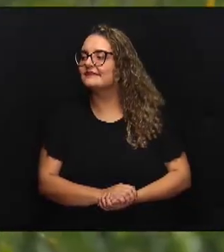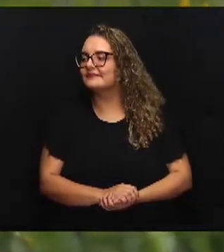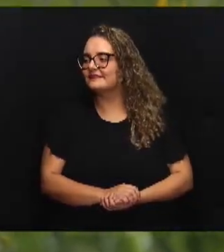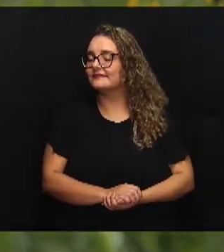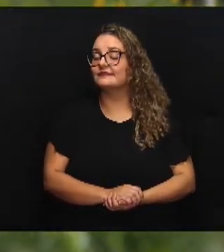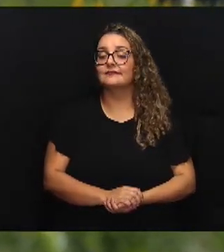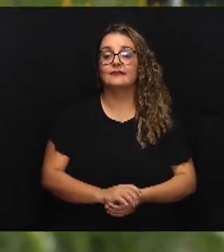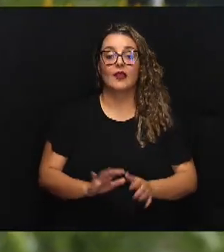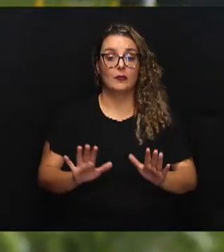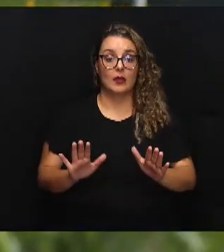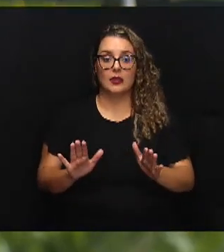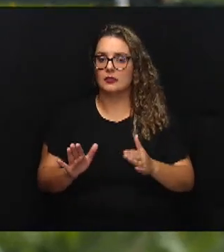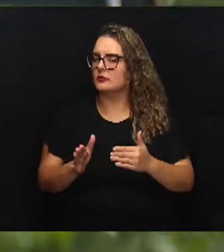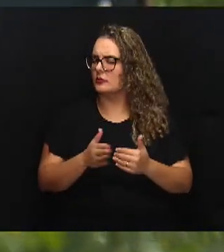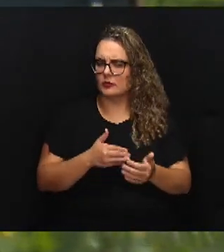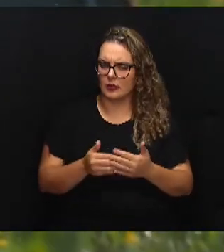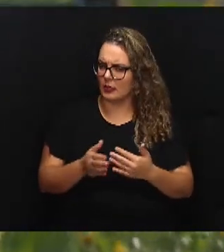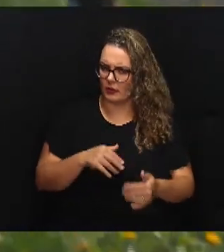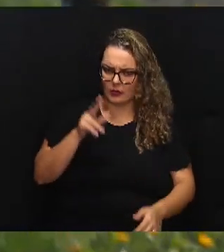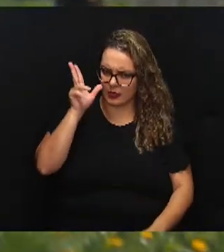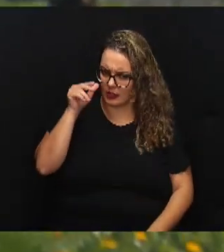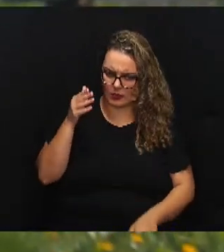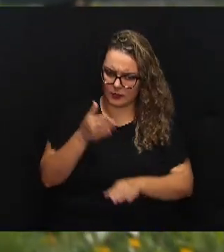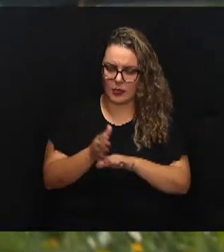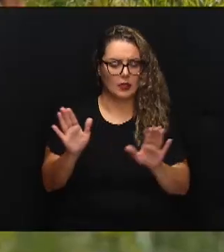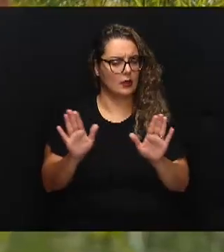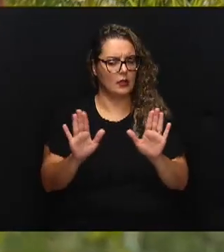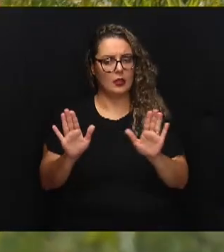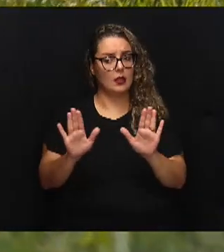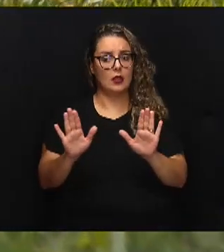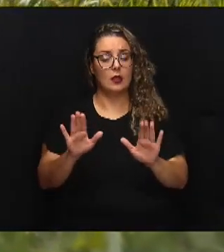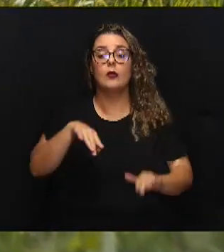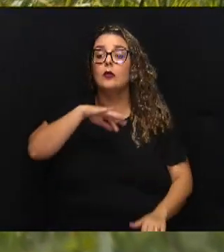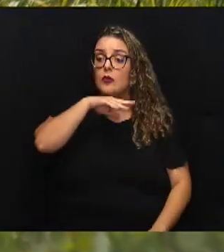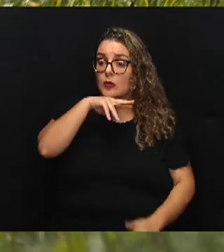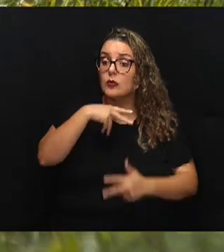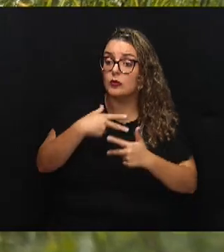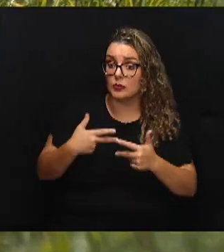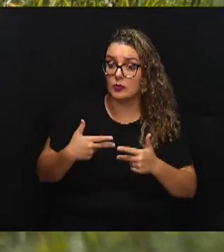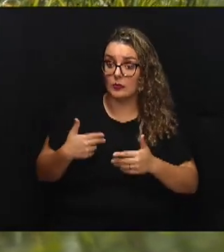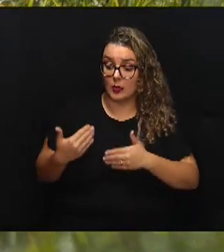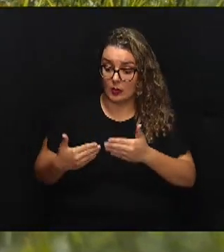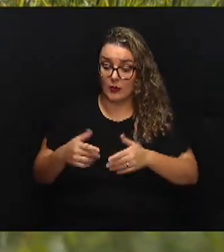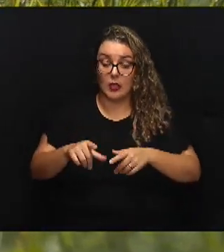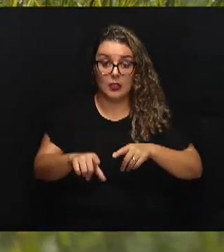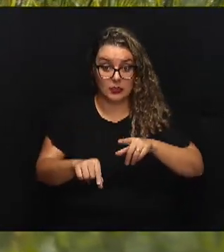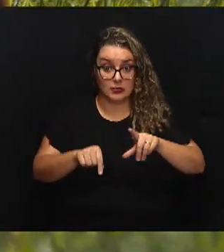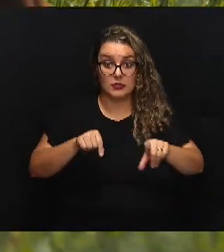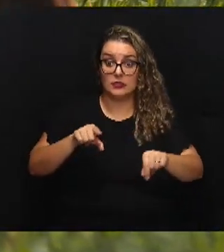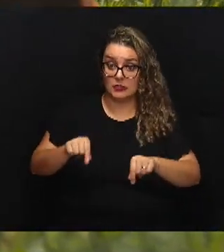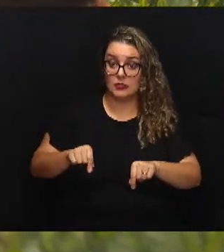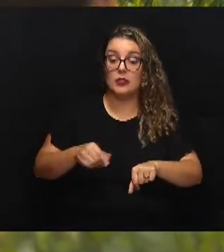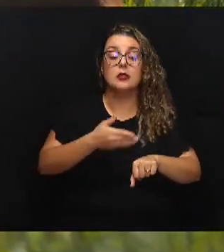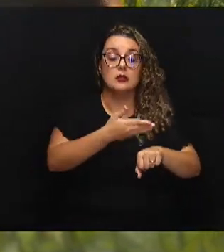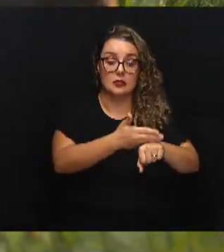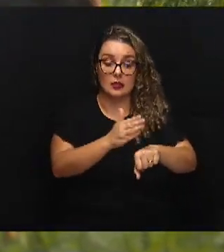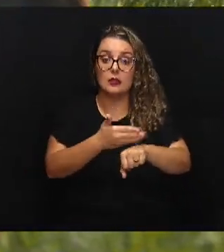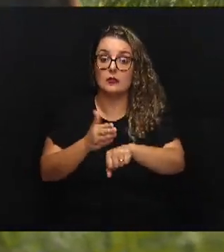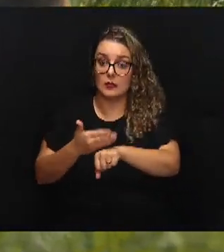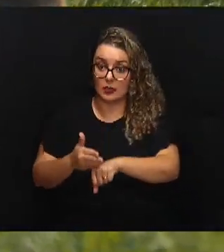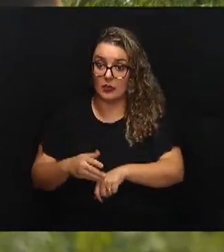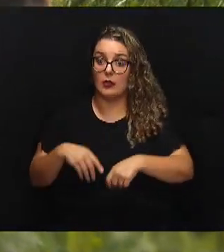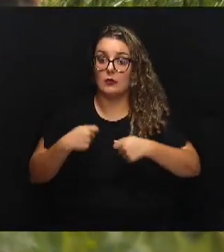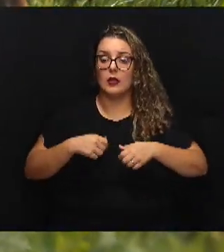Mas não é qualquer cavalo que pode participar. Os animais passam por seleção e treinamento. Precisam